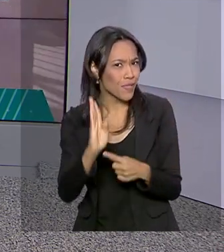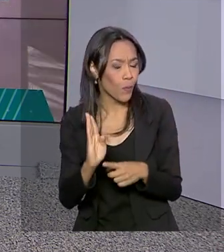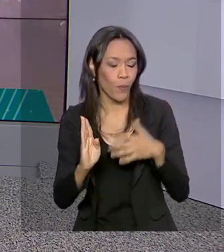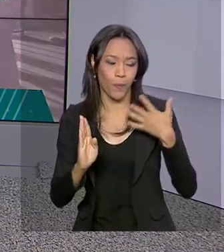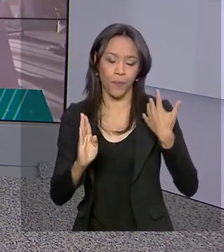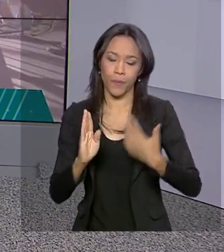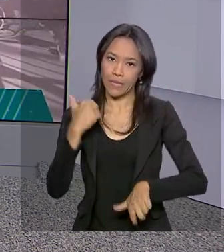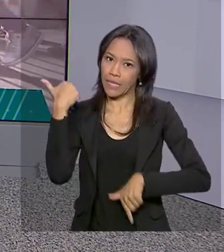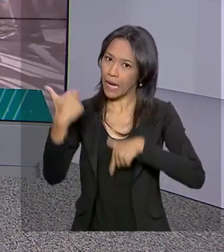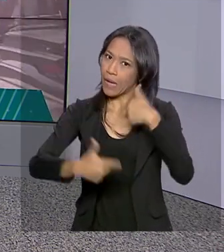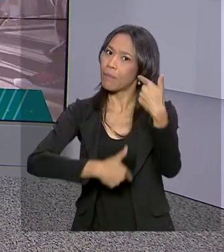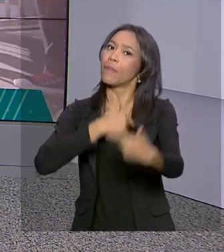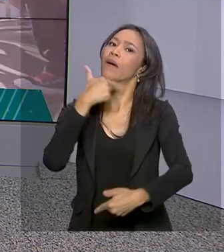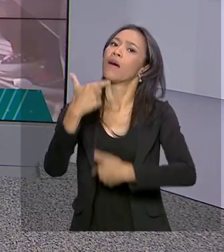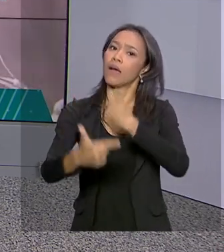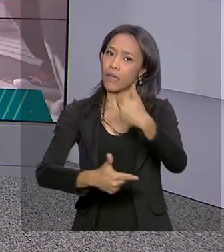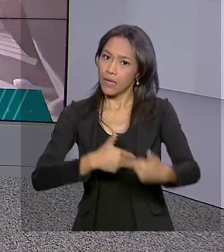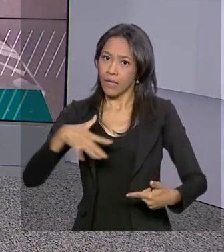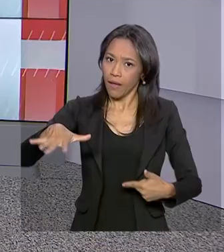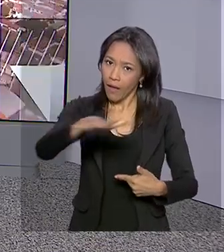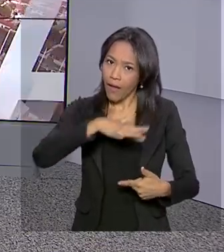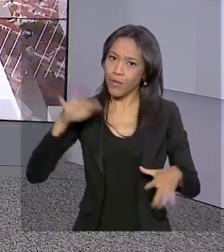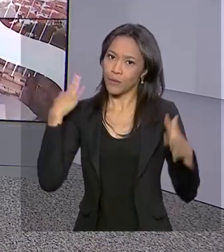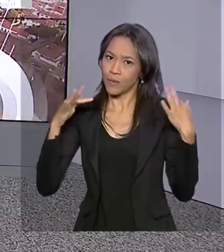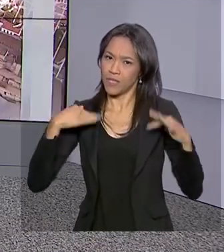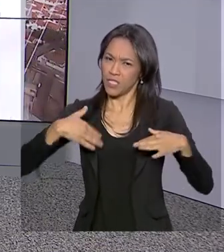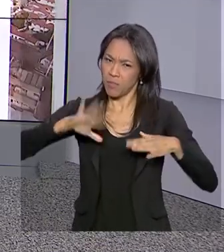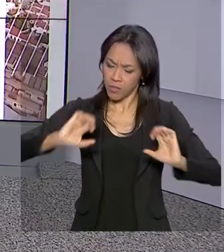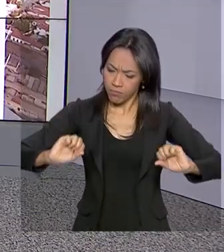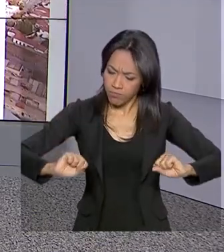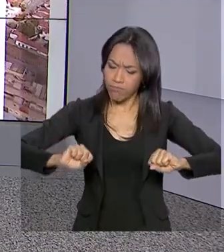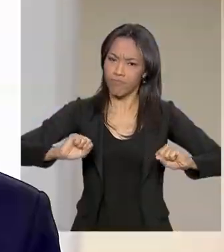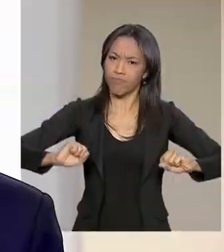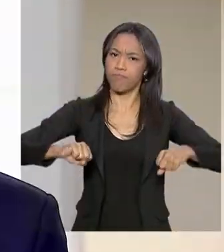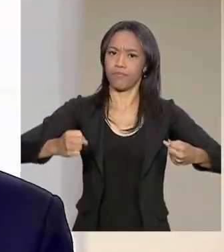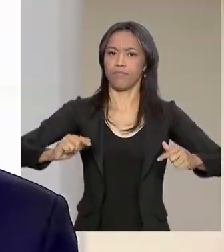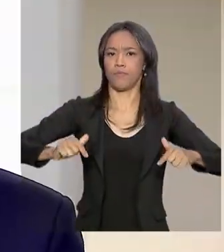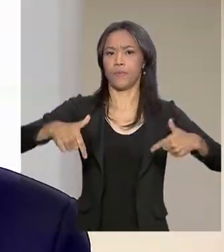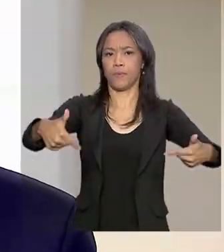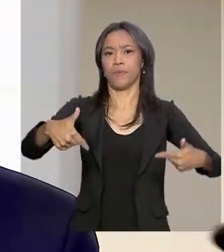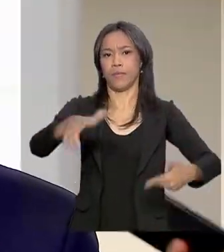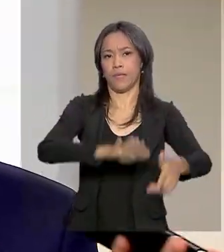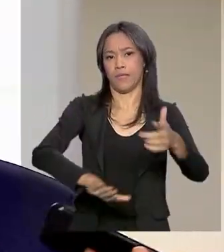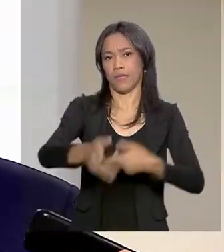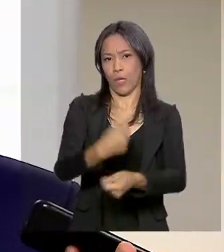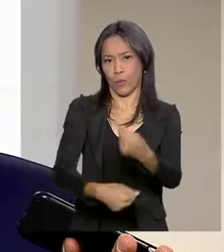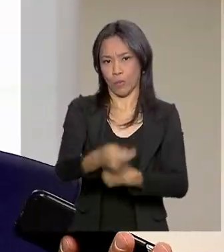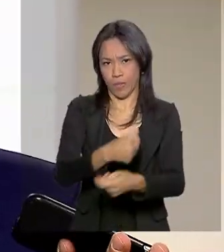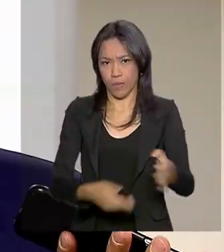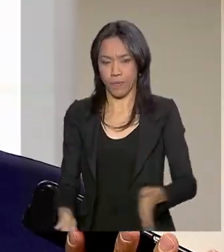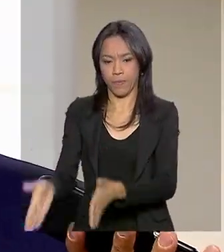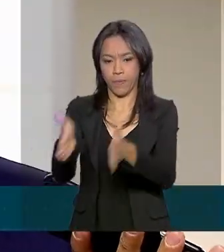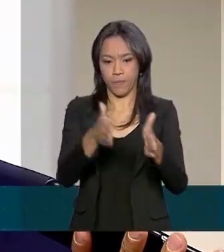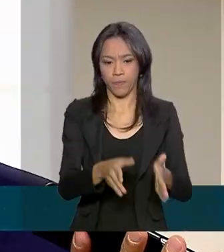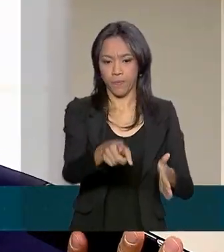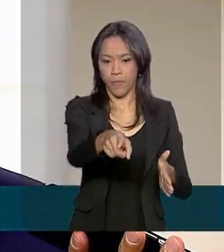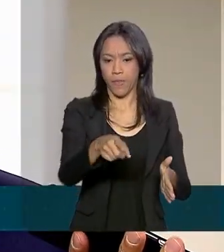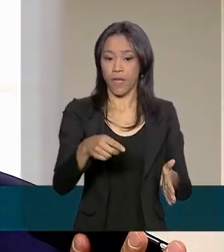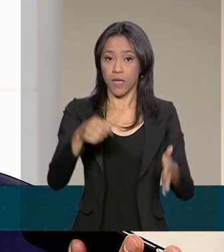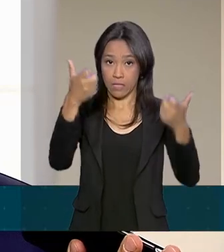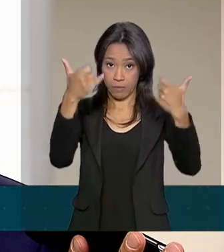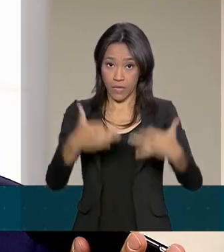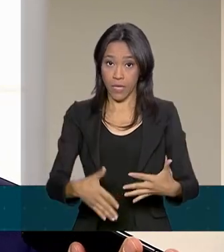trabalha para que o setor seja um dos principais vetores da economia. O turismo, na minha opinião,